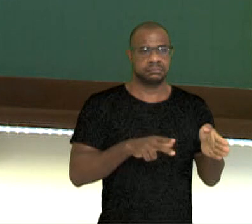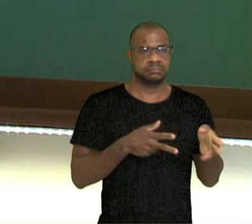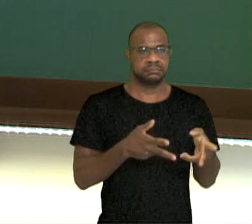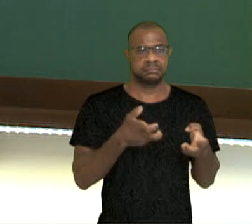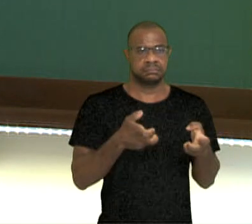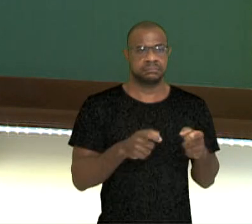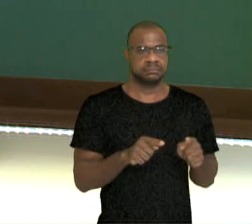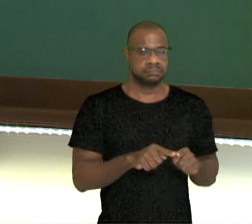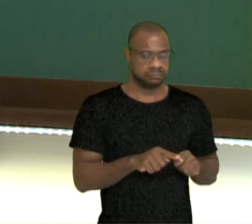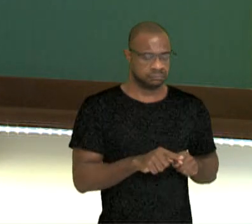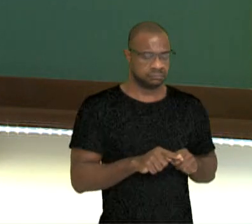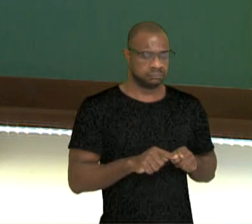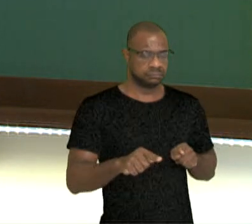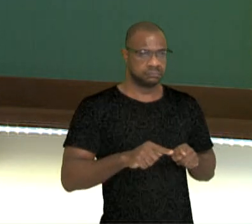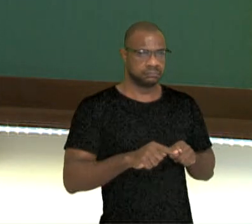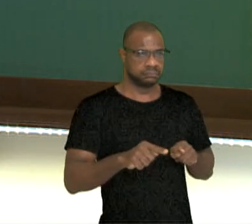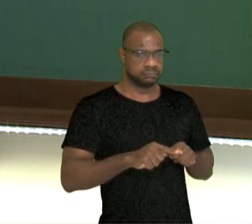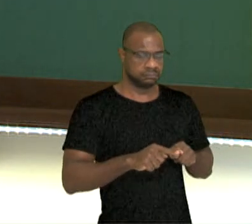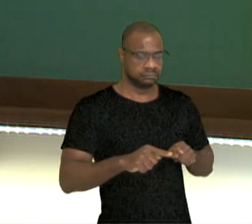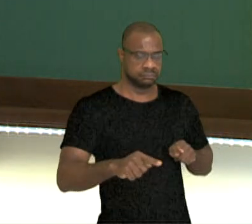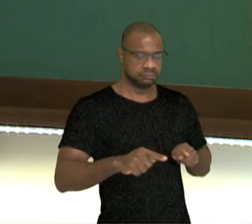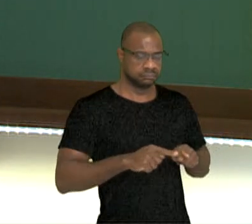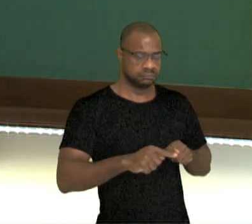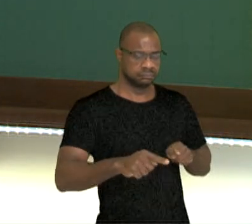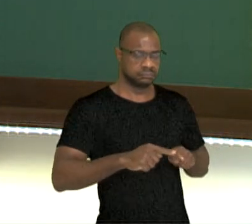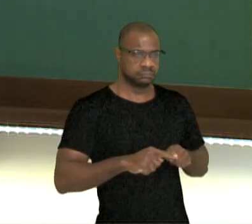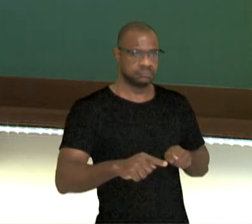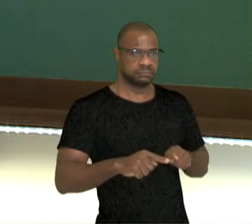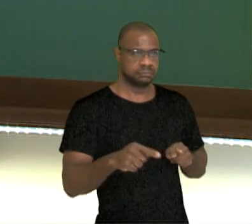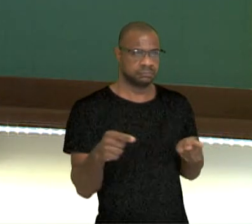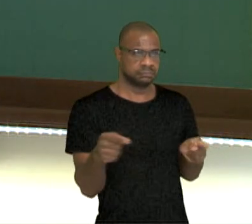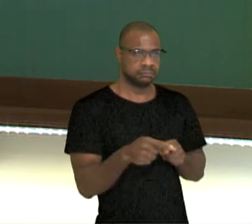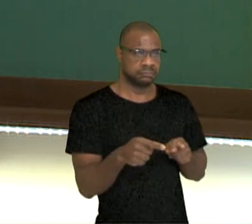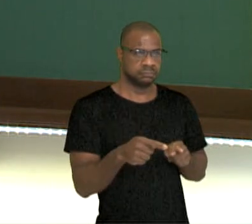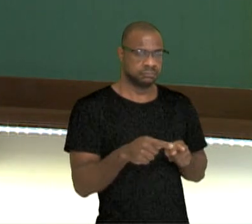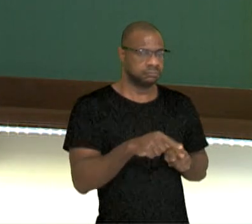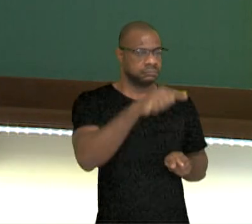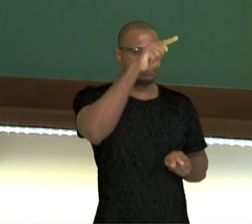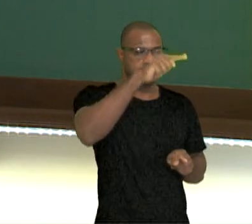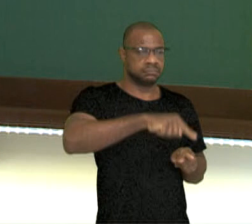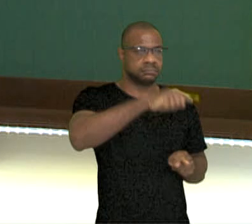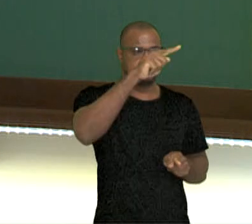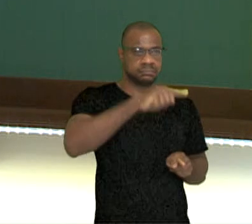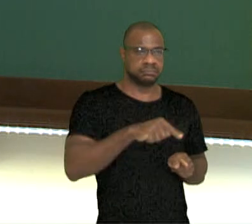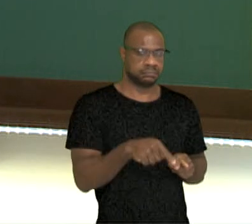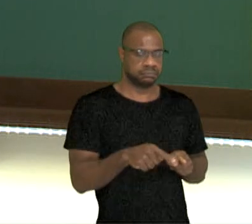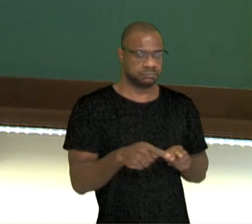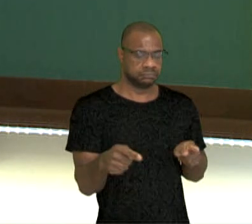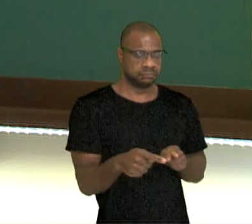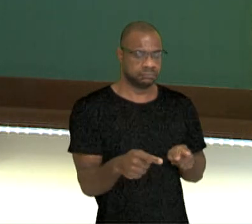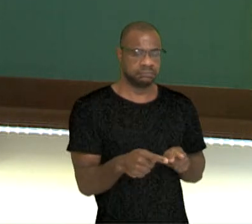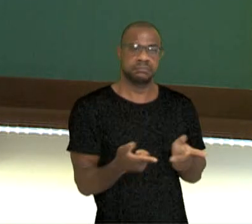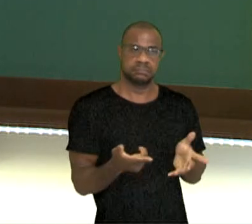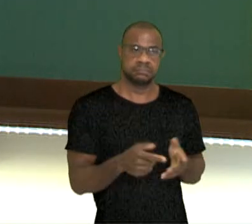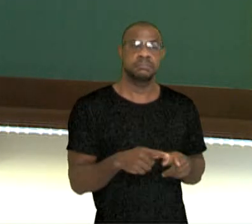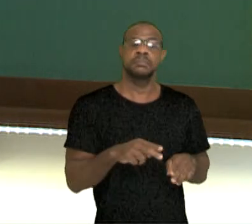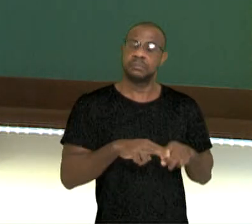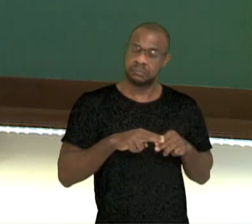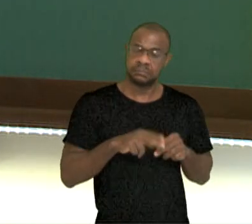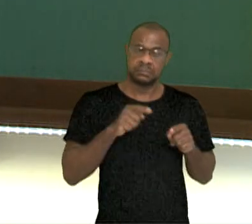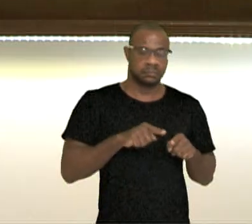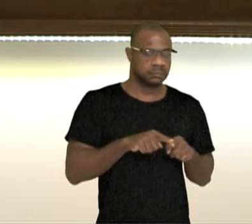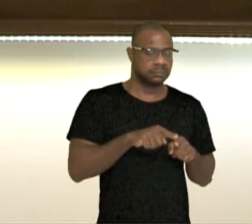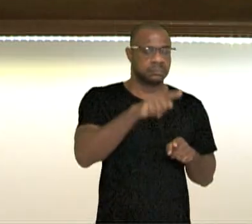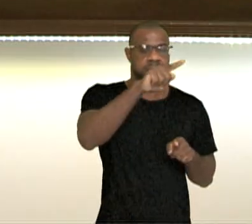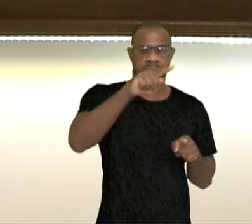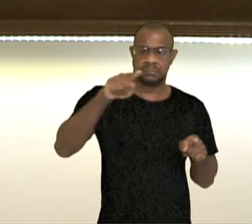vê aqui, por exemplo, a largura aqui da geladeira é menor do que a altura dela. Então por isso que é bloco retangular, vem de